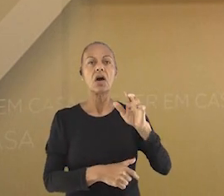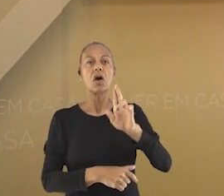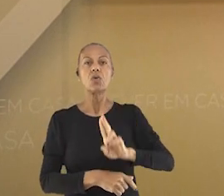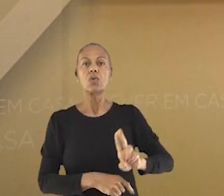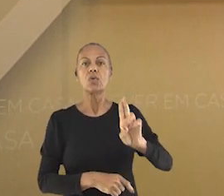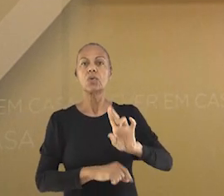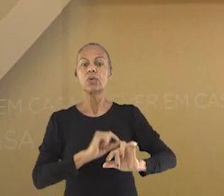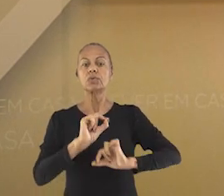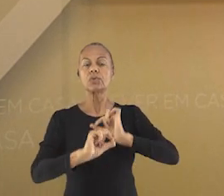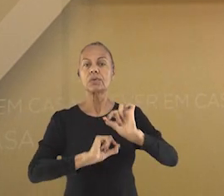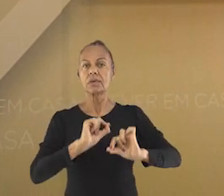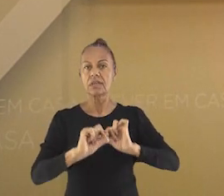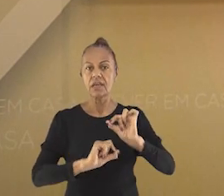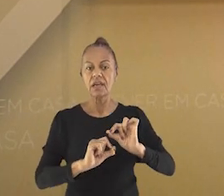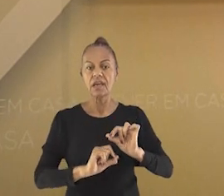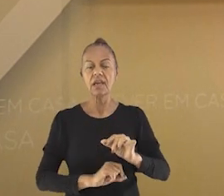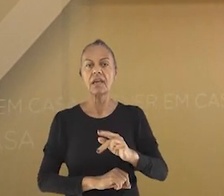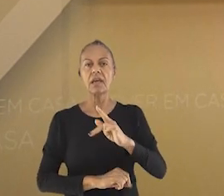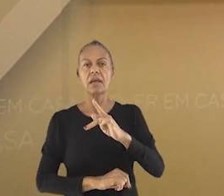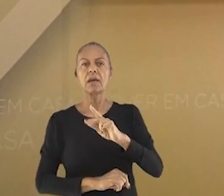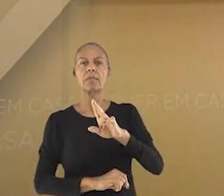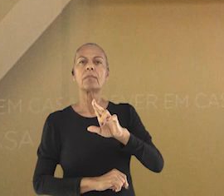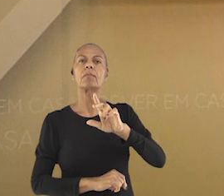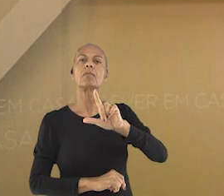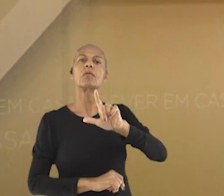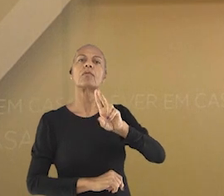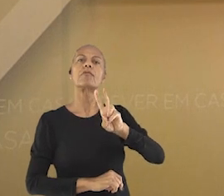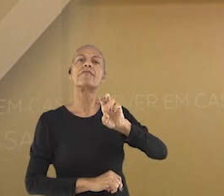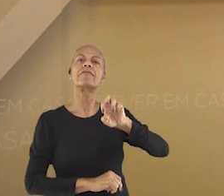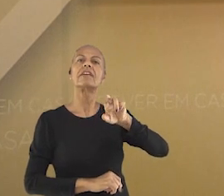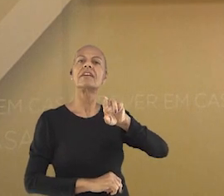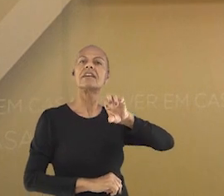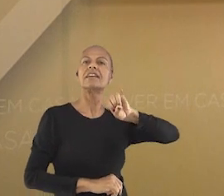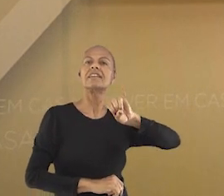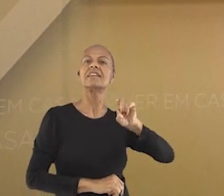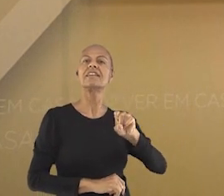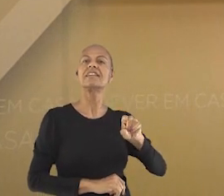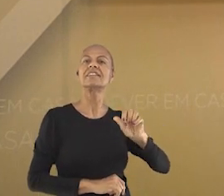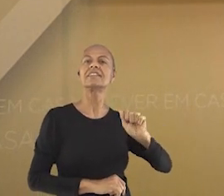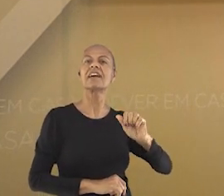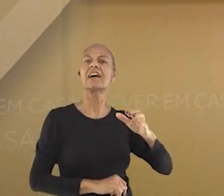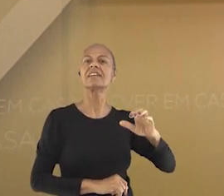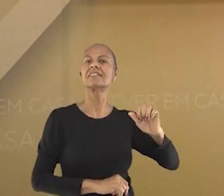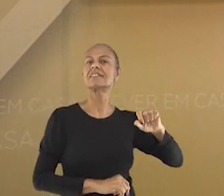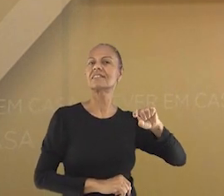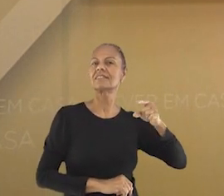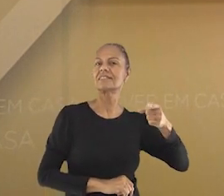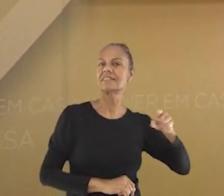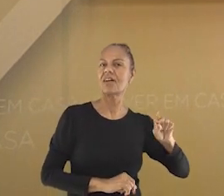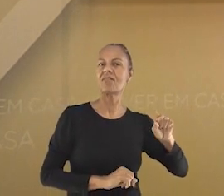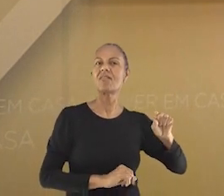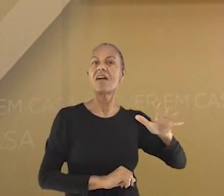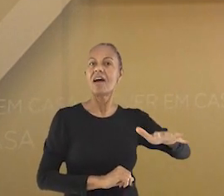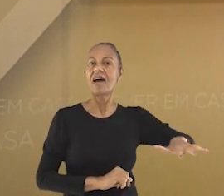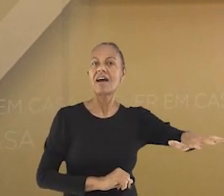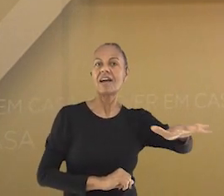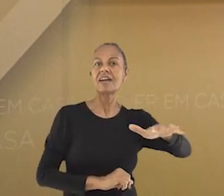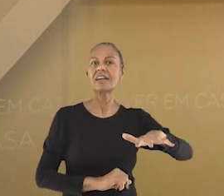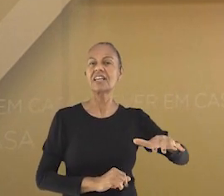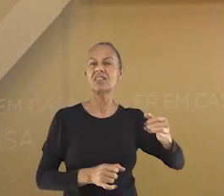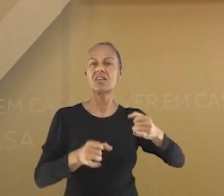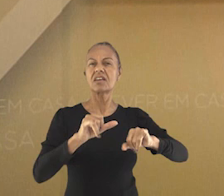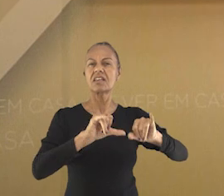são usados em pulverização agrícola. Já ouviu falar? É a distribuição de produtos químicos